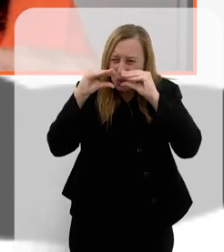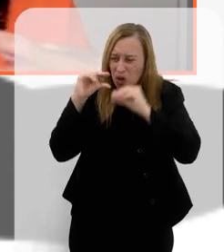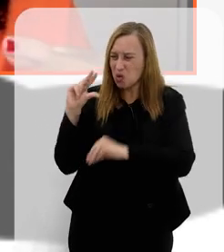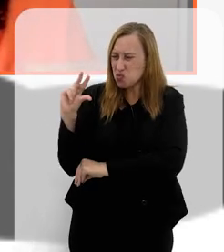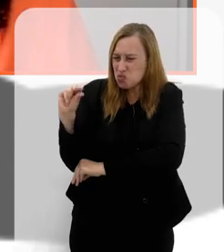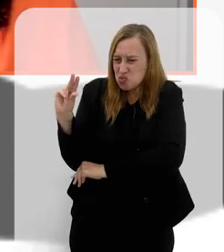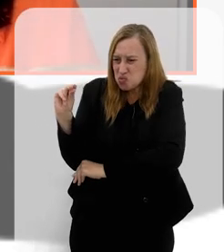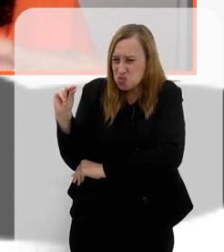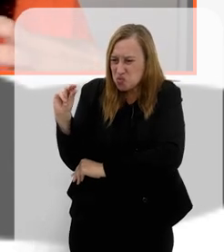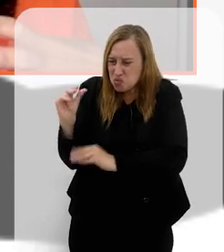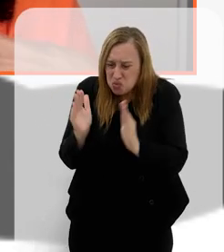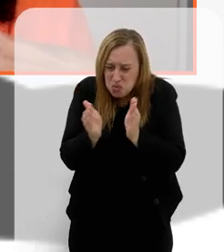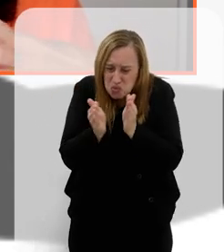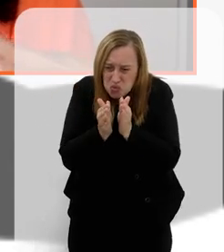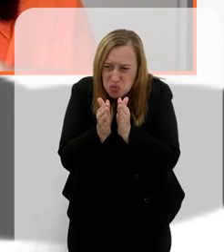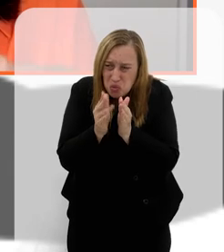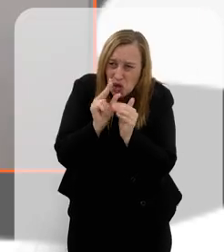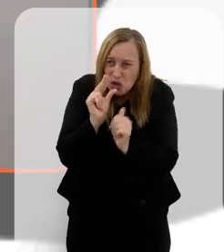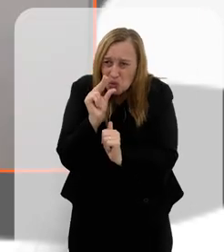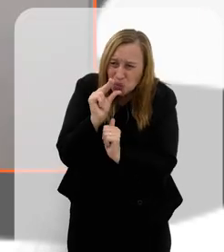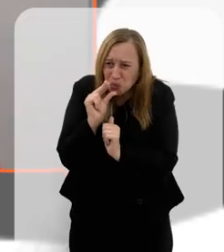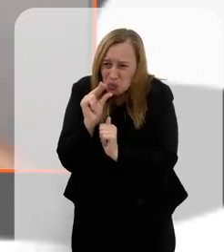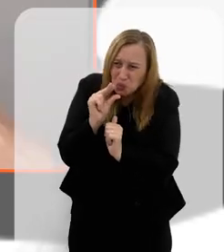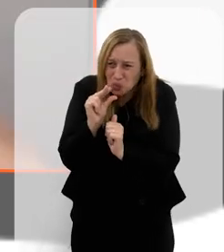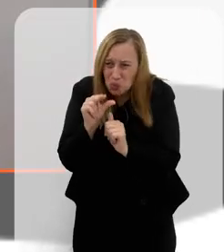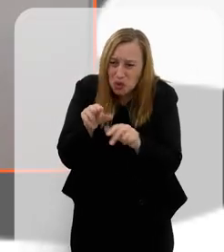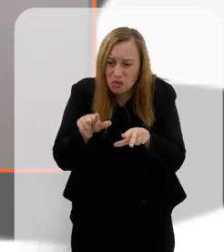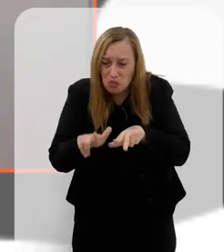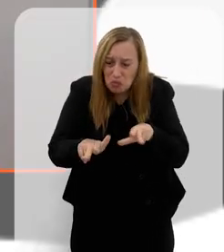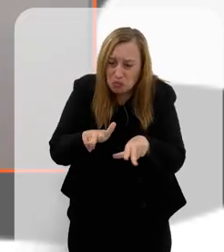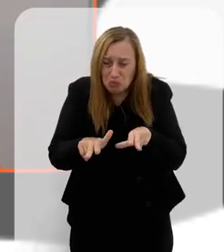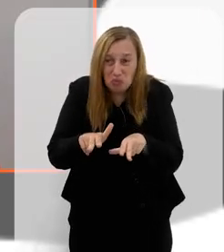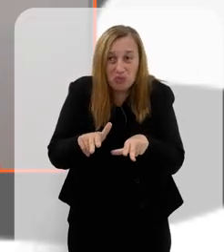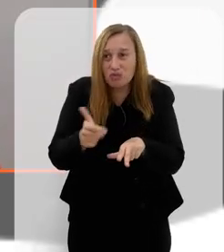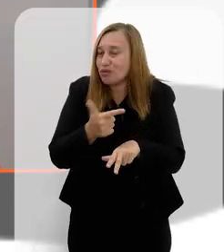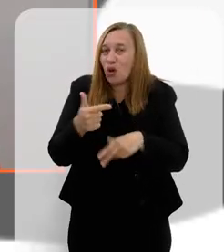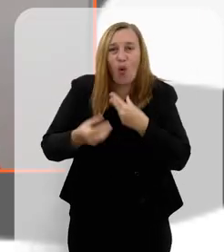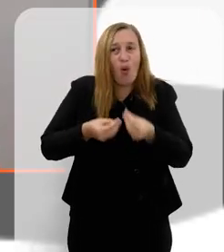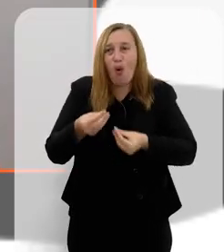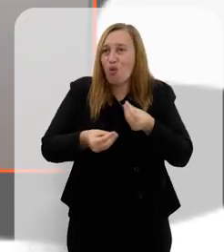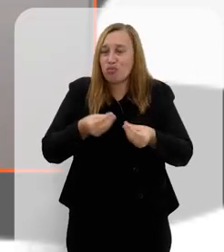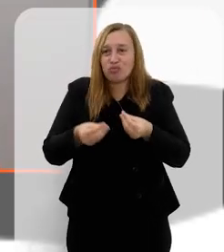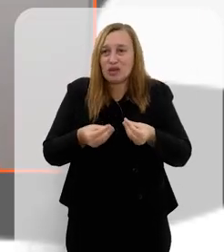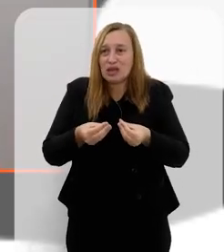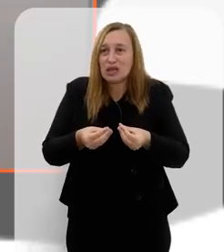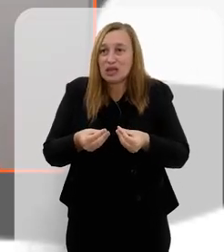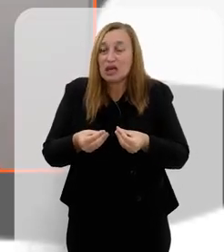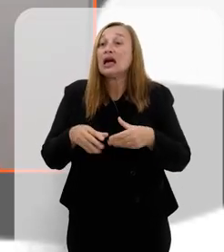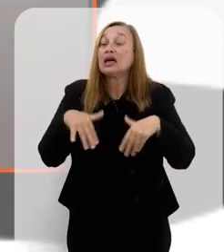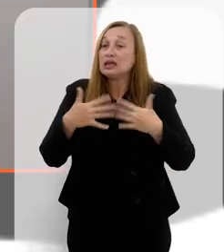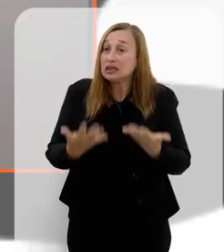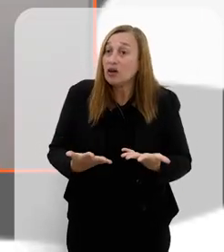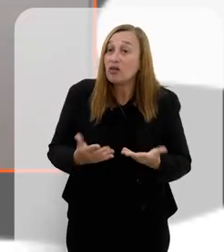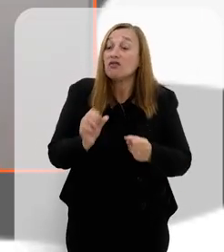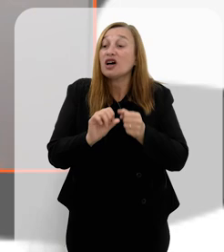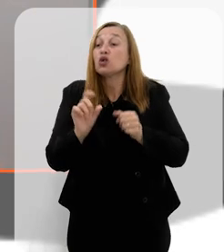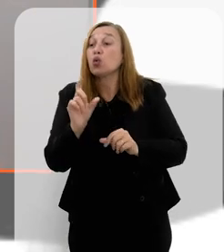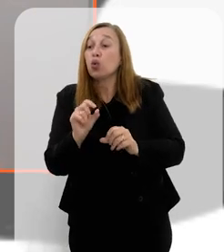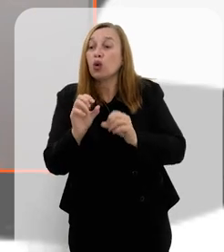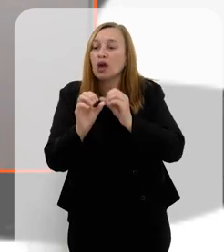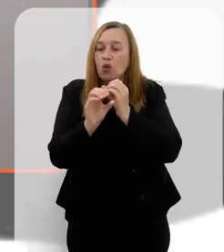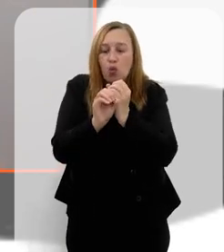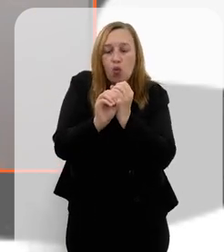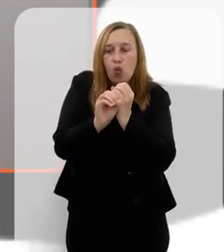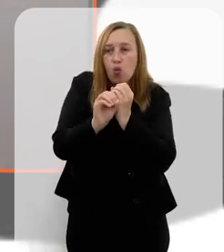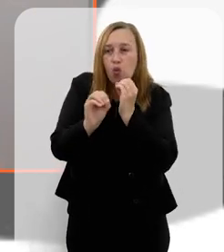sem se mexer muito, né? E sem muito espaço. E eles pegam uma